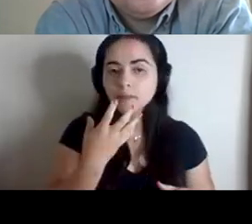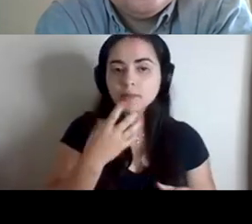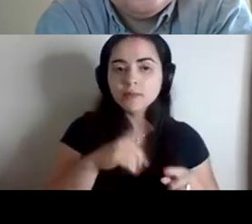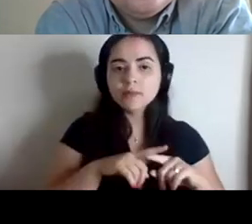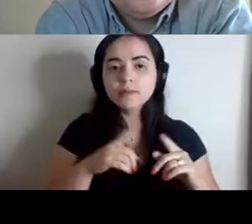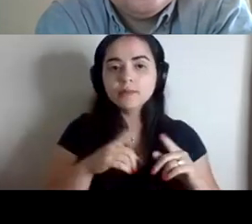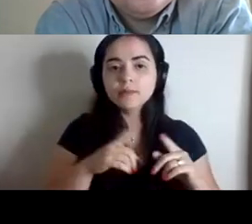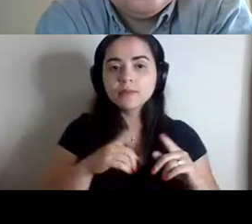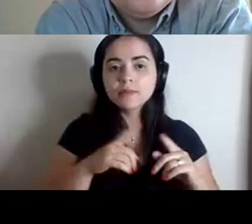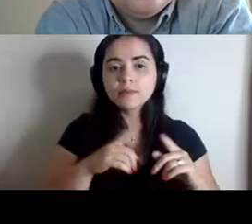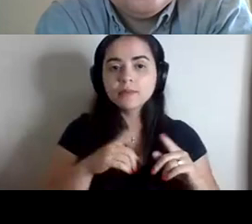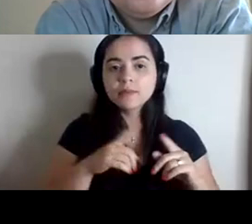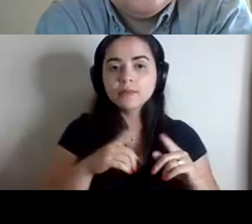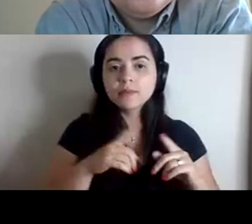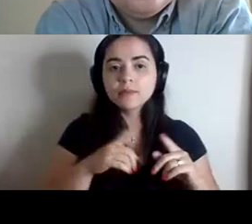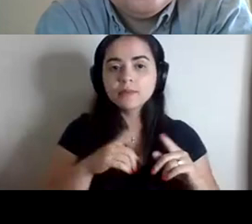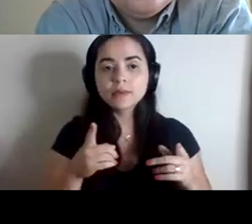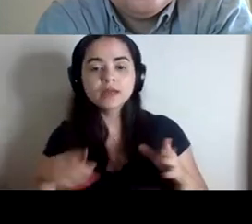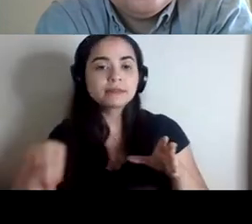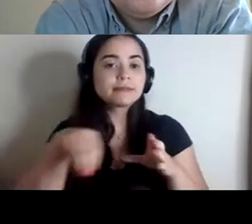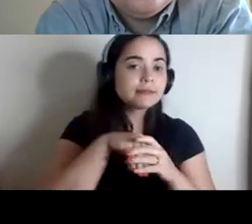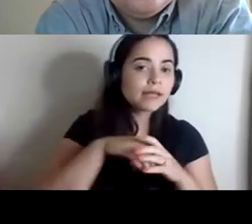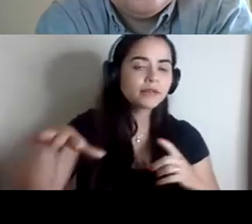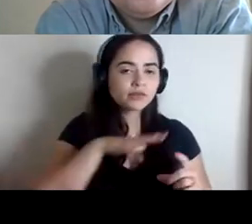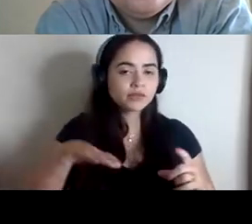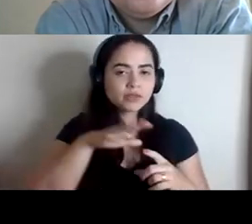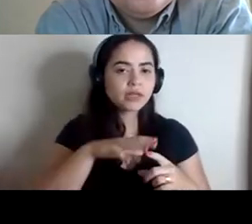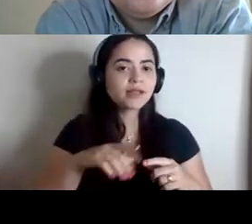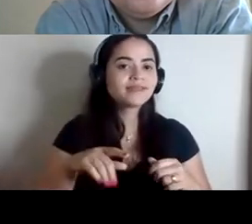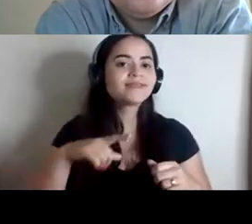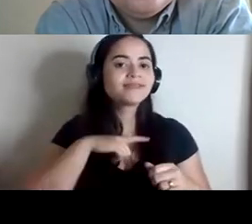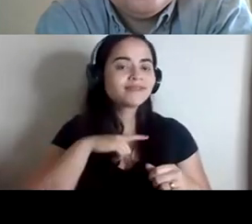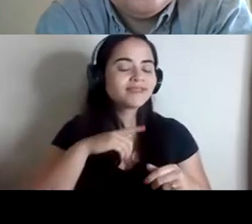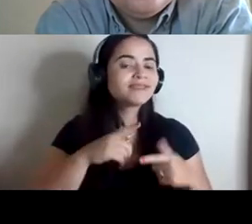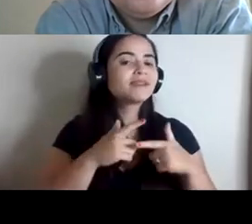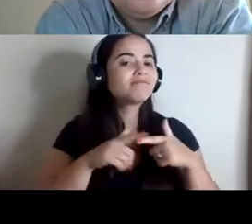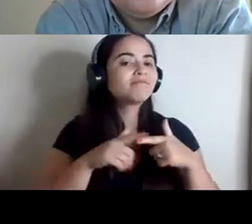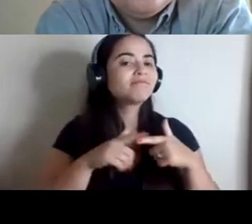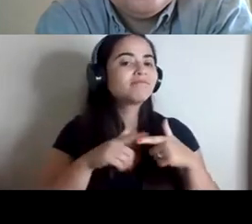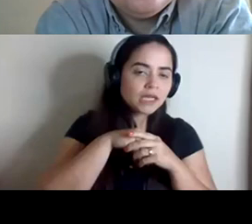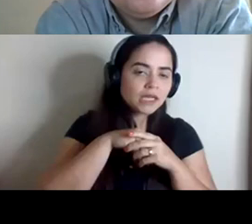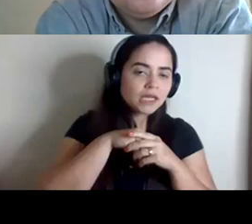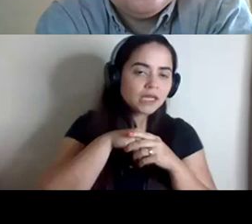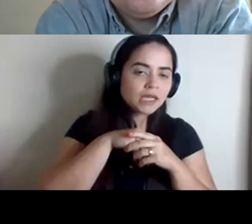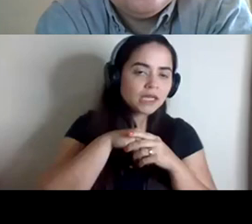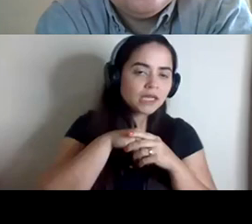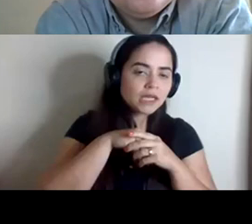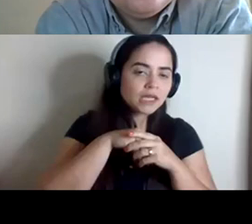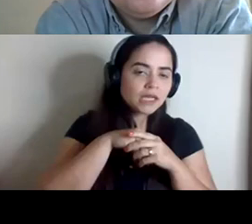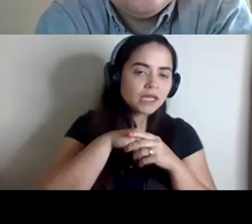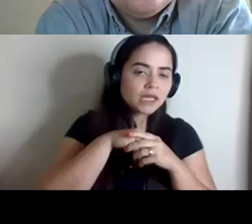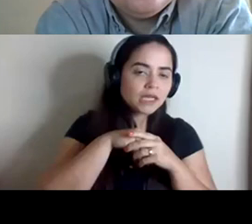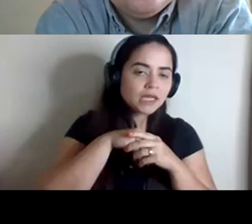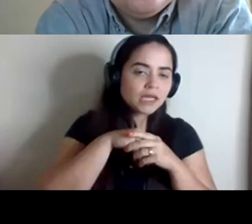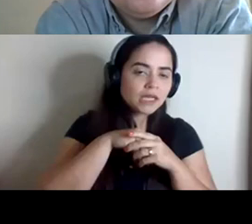insere nessa sociedade também, né, trazendo essas contradições para o seio, para o seu interior, né? E